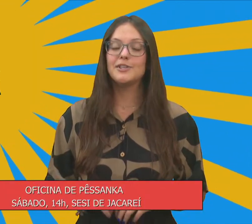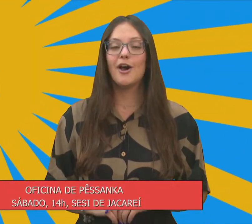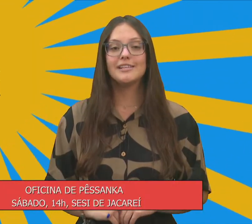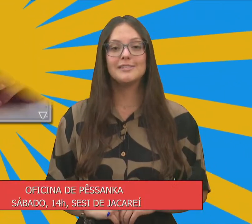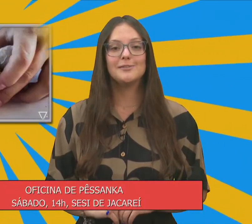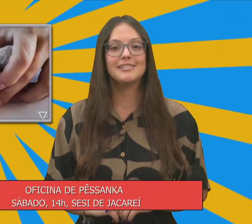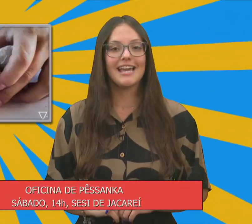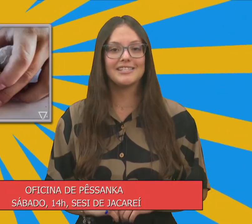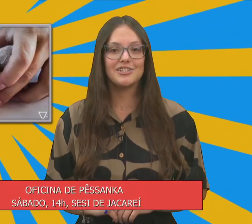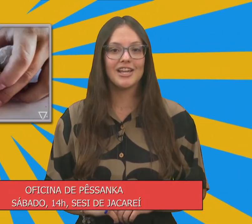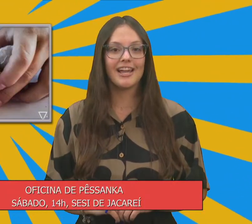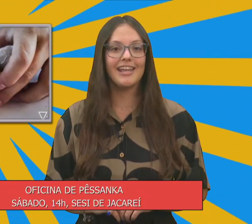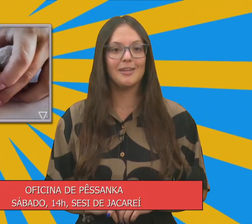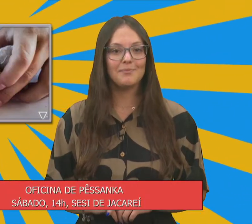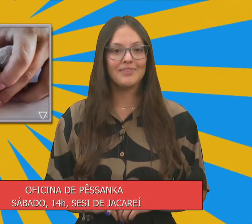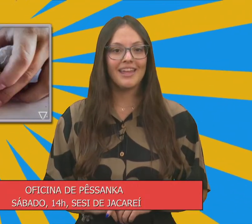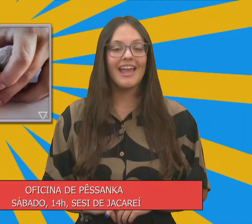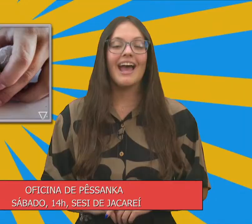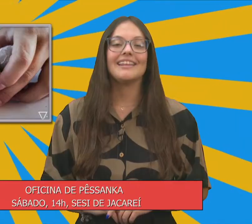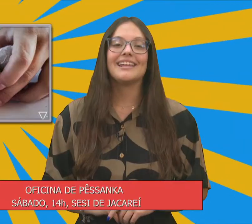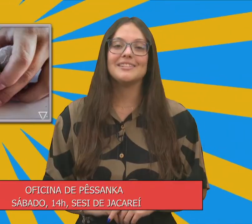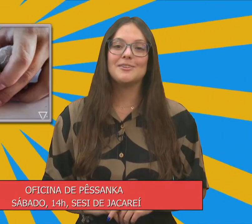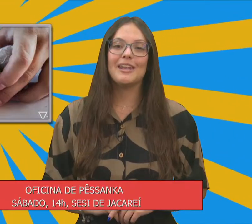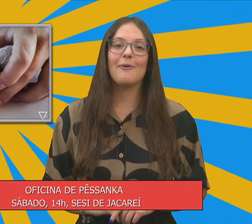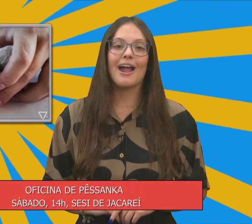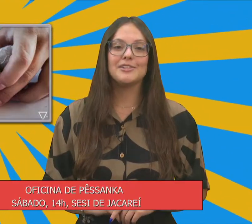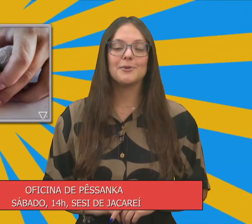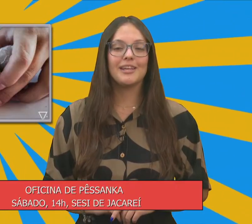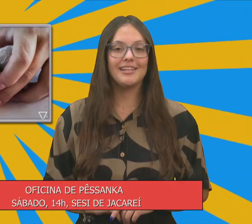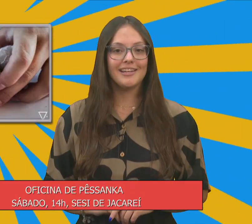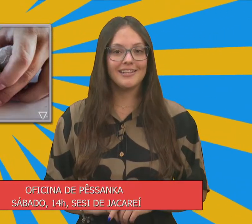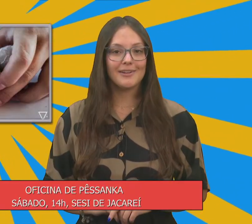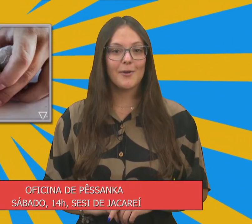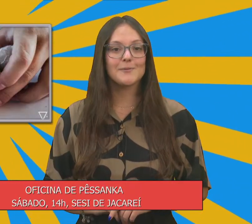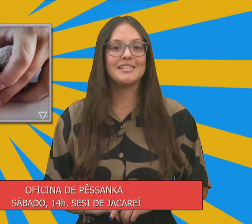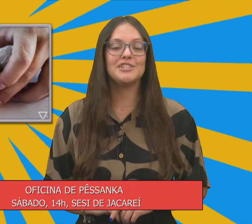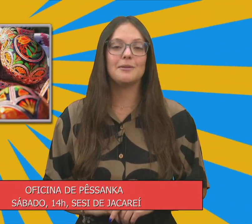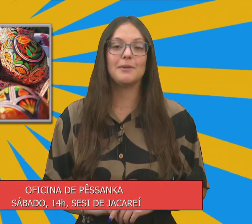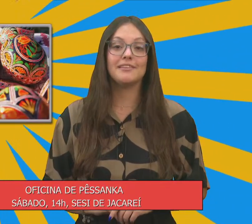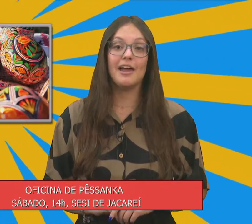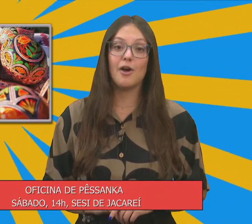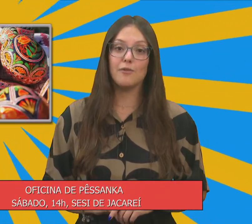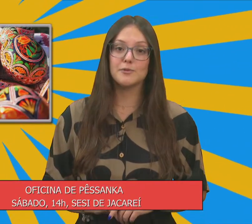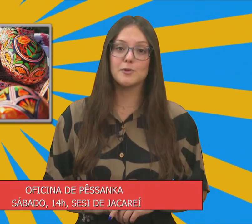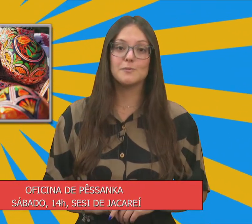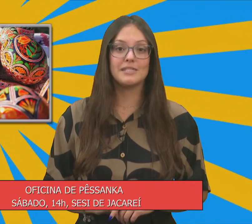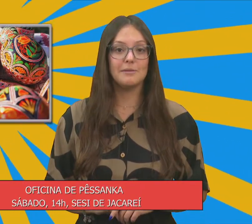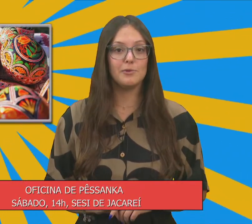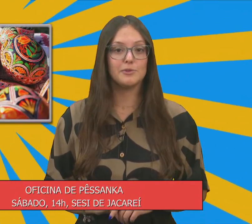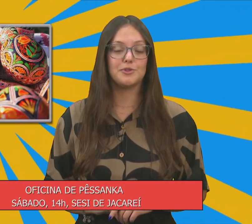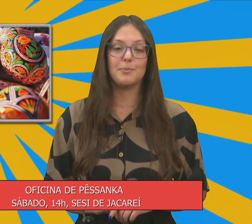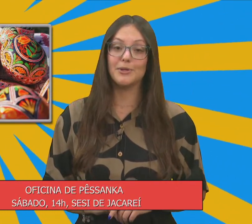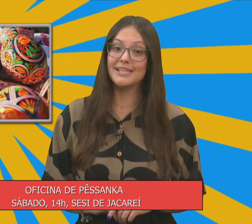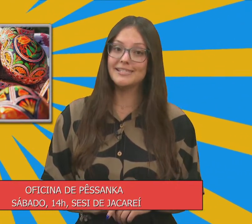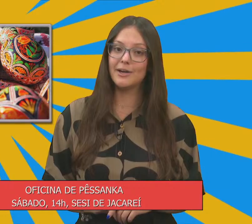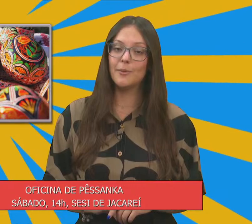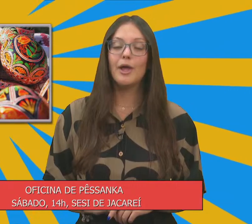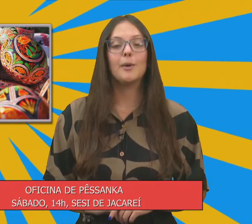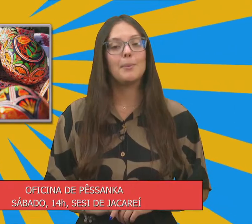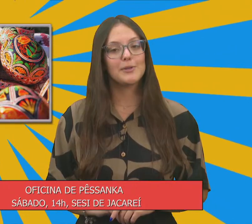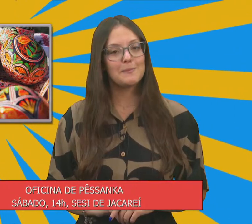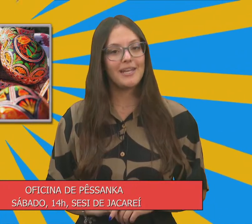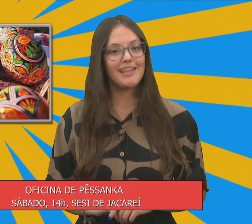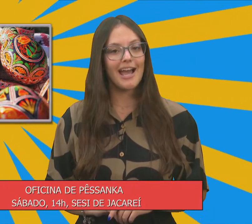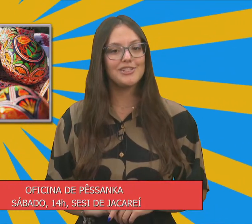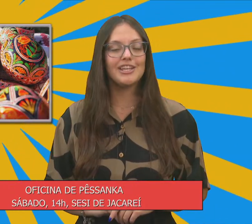às 14 horas, no SESI de Jacareí. A tradicional arte ucraniana consiste em pintar ovos com símbolos de